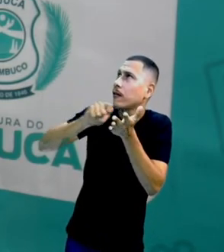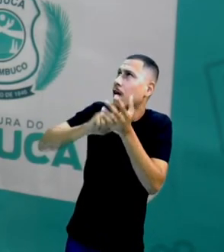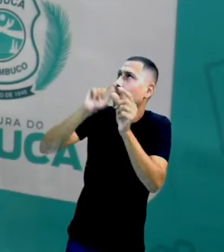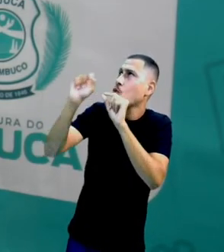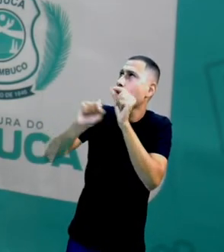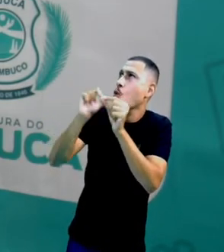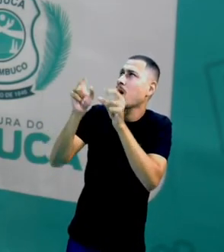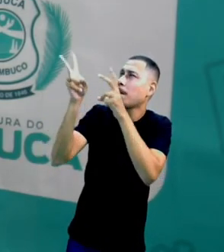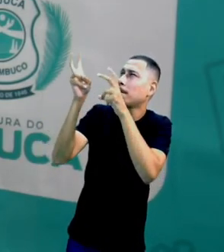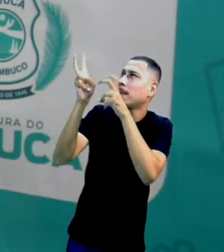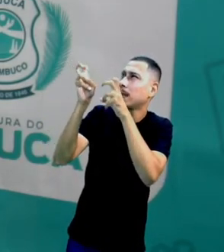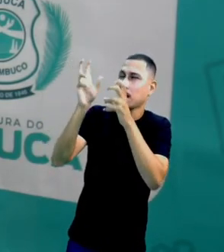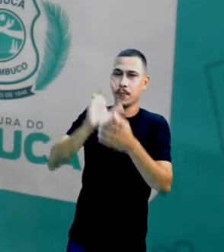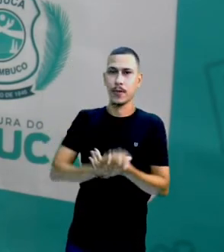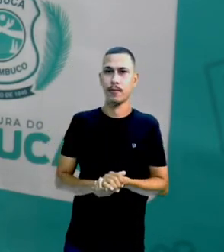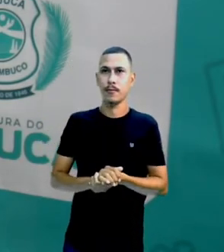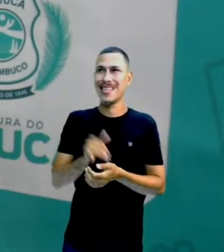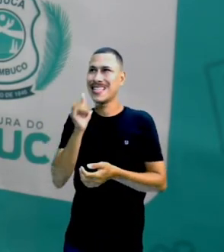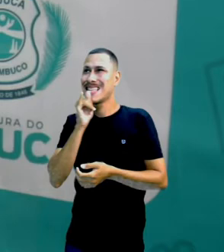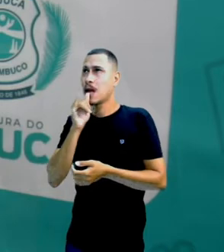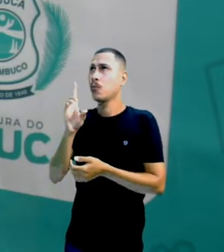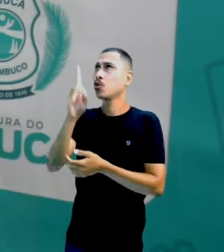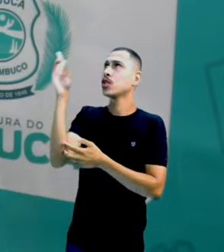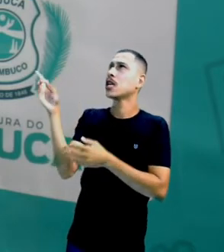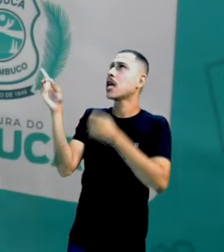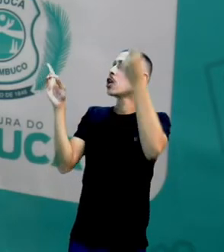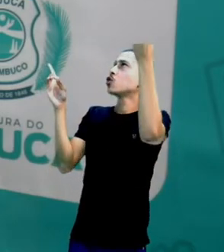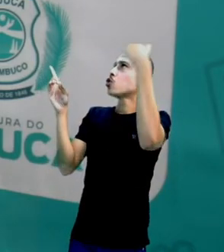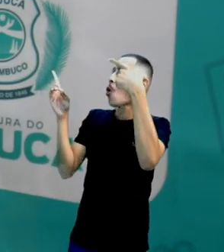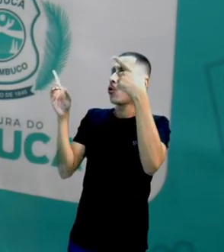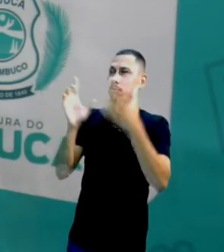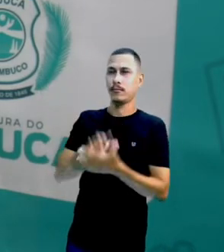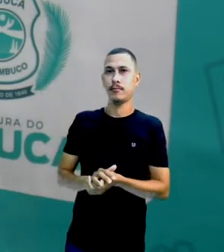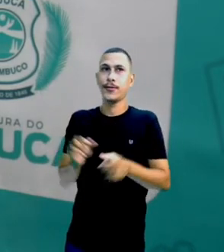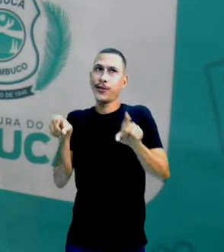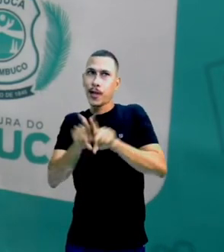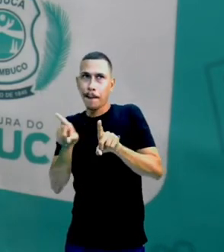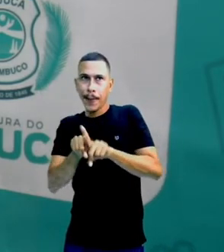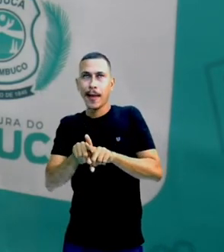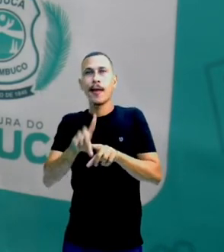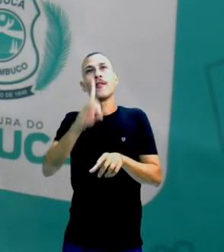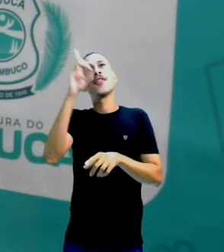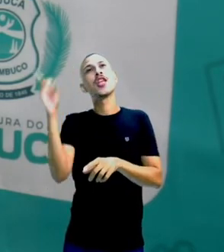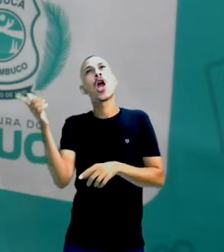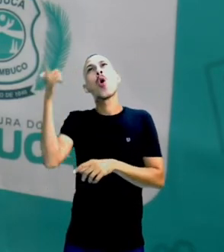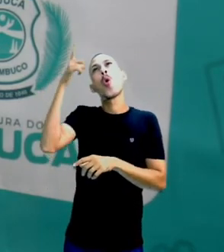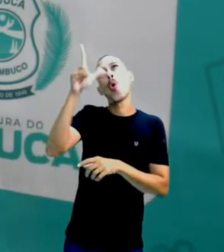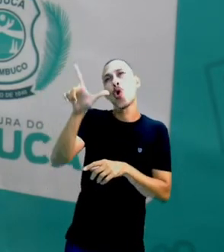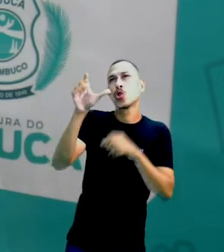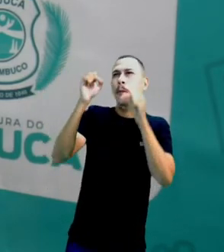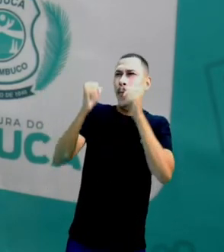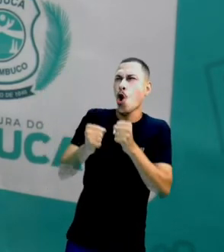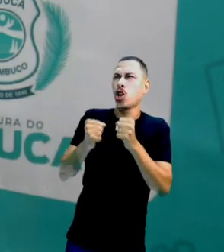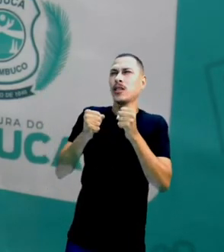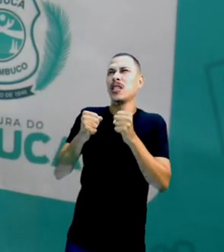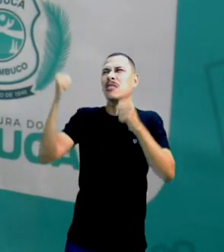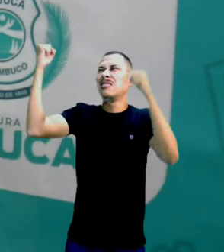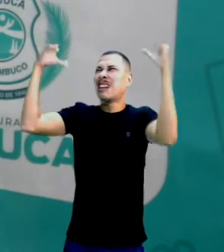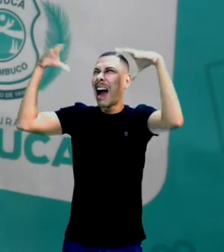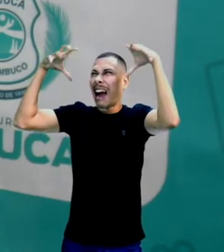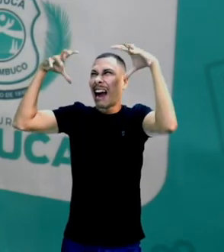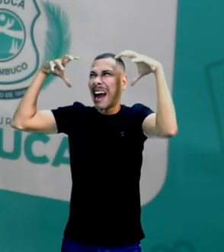ter sim dias de sol bem quente. Vai ter também dias de muita